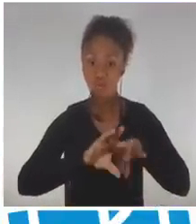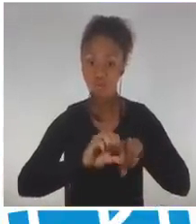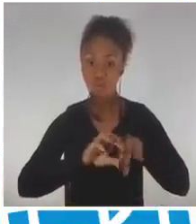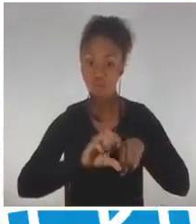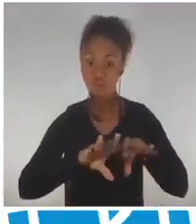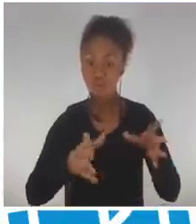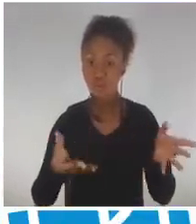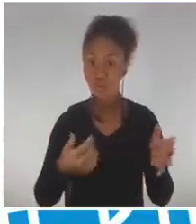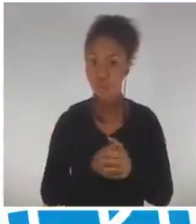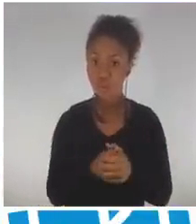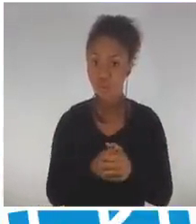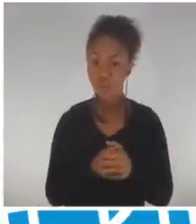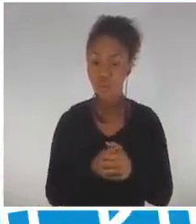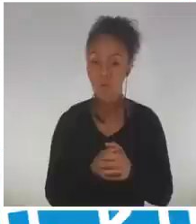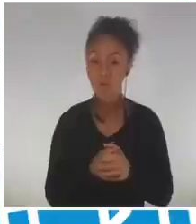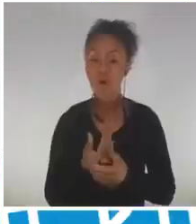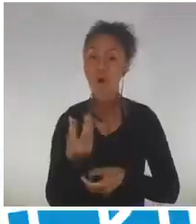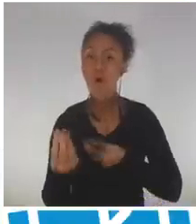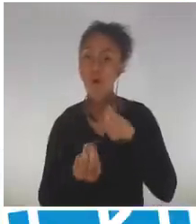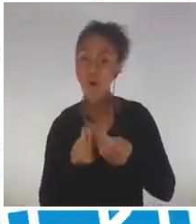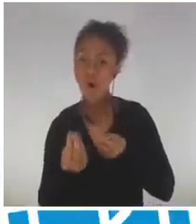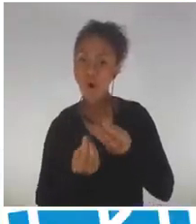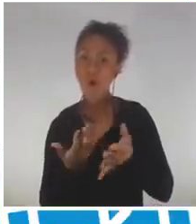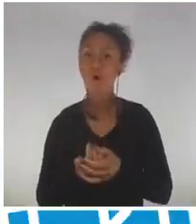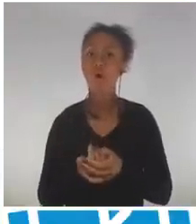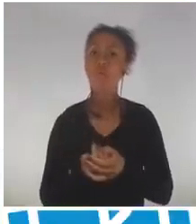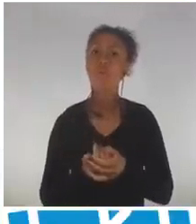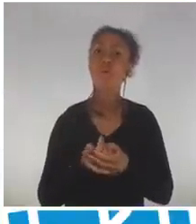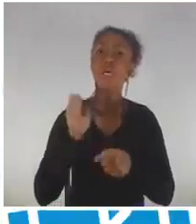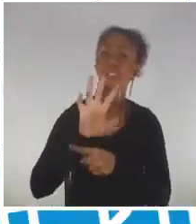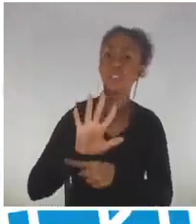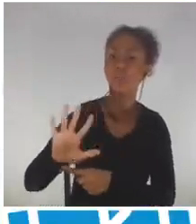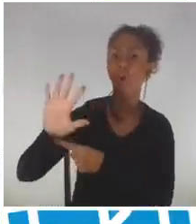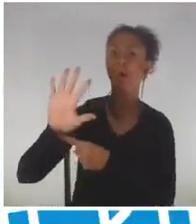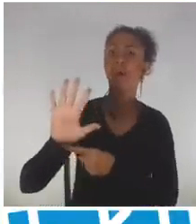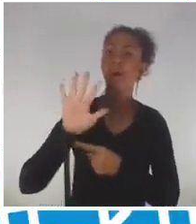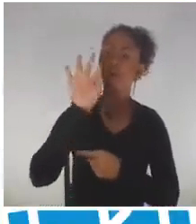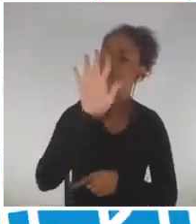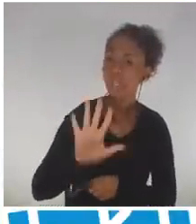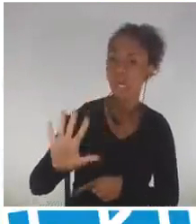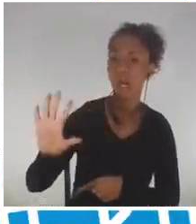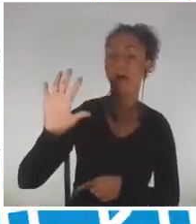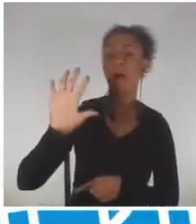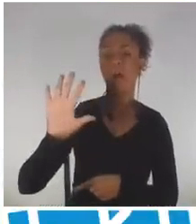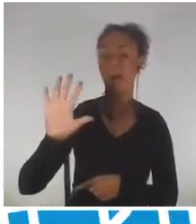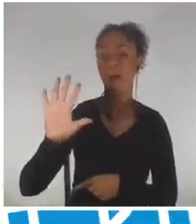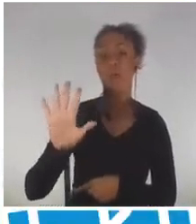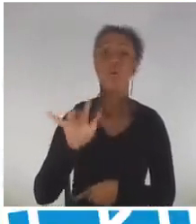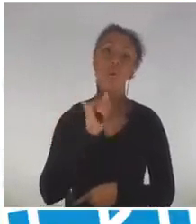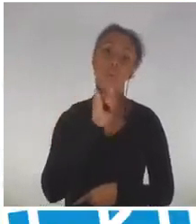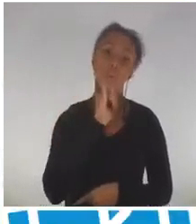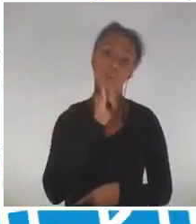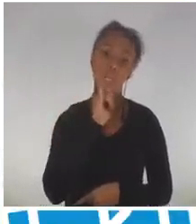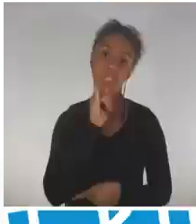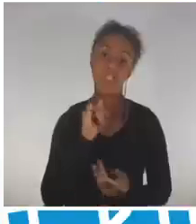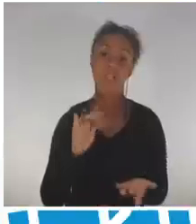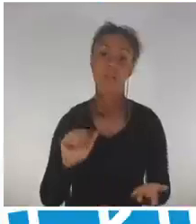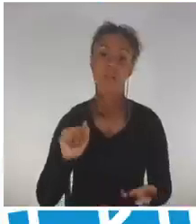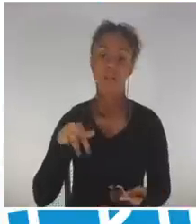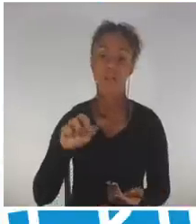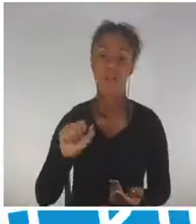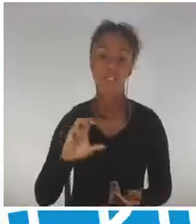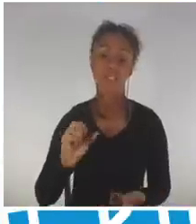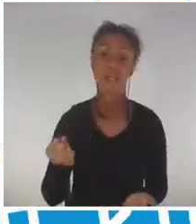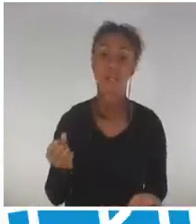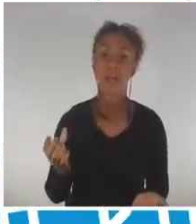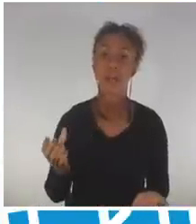os sistemas estaduais, o sistema federal, os sistemas municipais. E no caso do ANRESC, né, chega até a